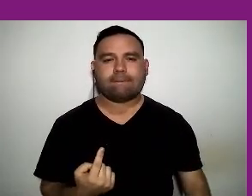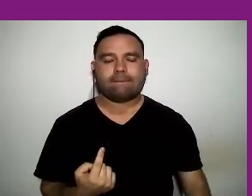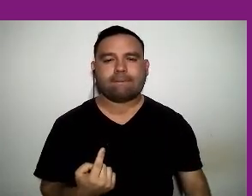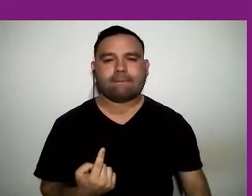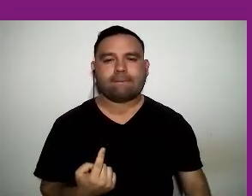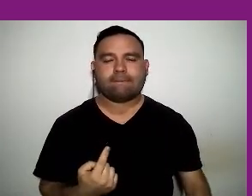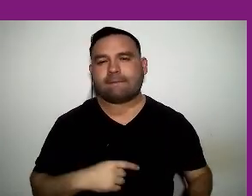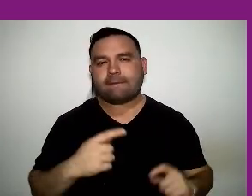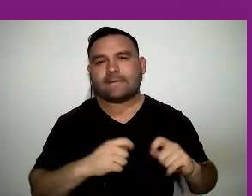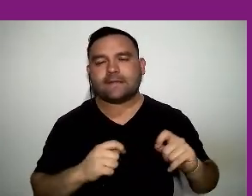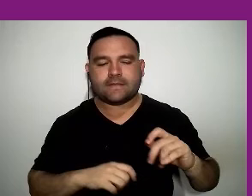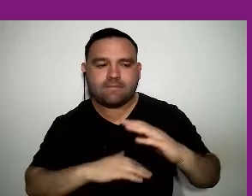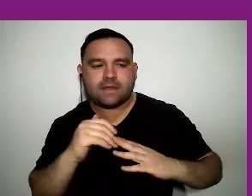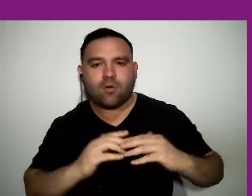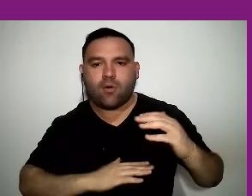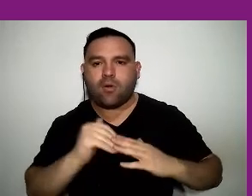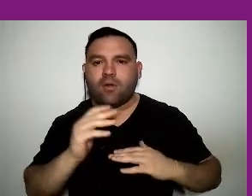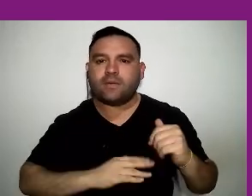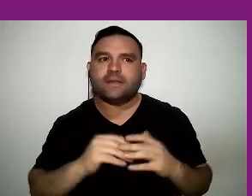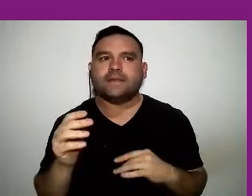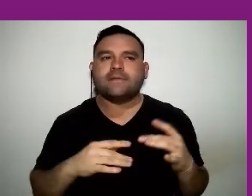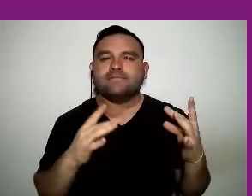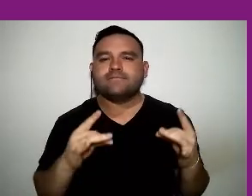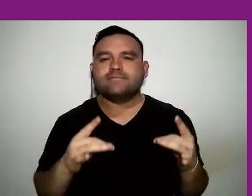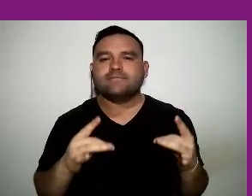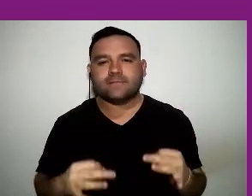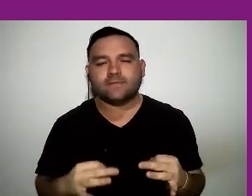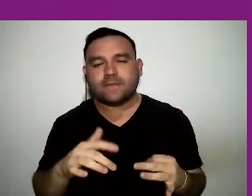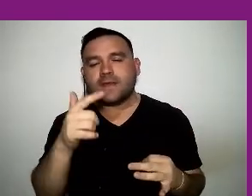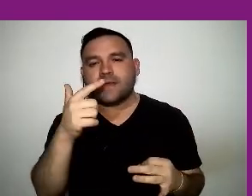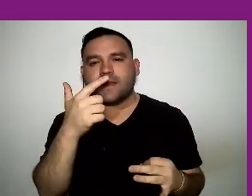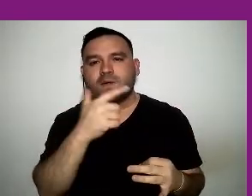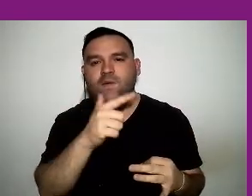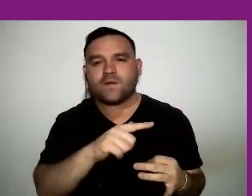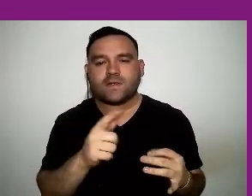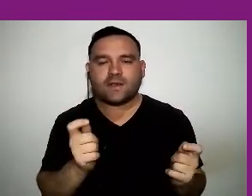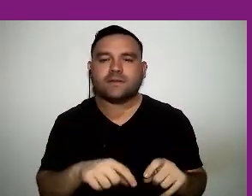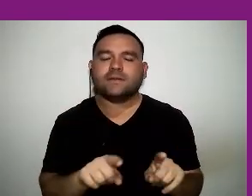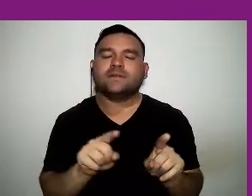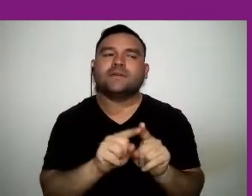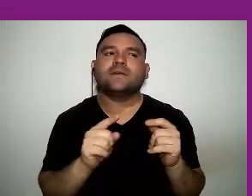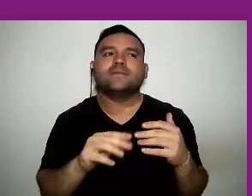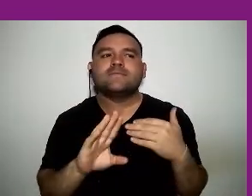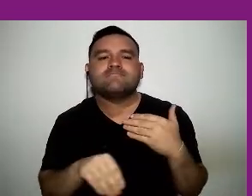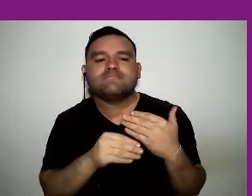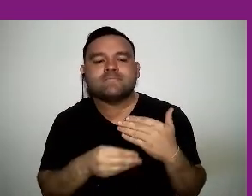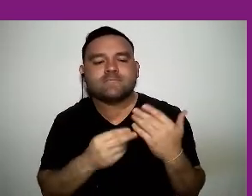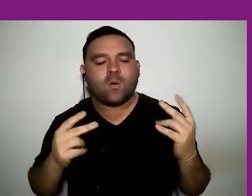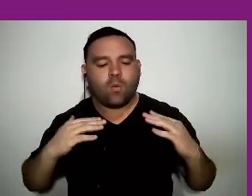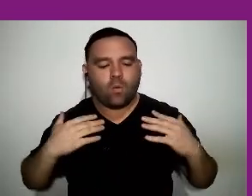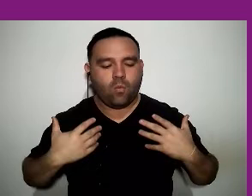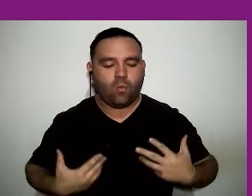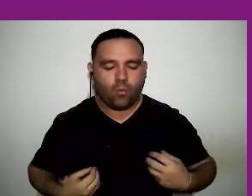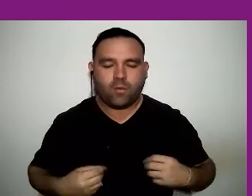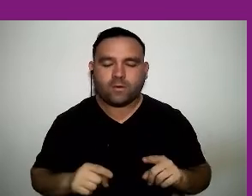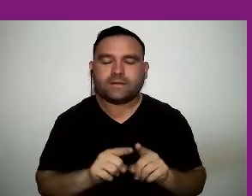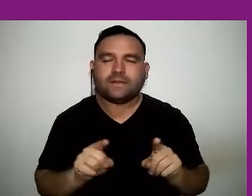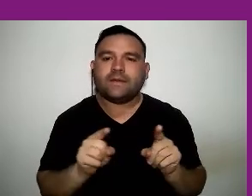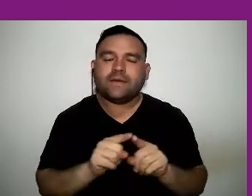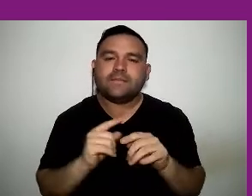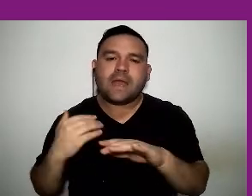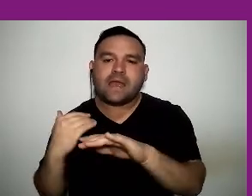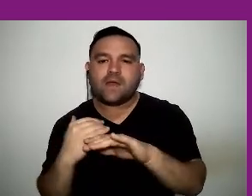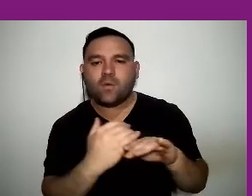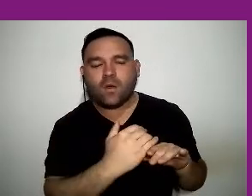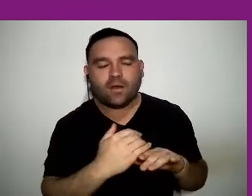fazer algumas manobras com delicadeza, que você consiga fazer uma reestruturação pulmonar, tentar homogeneizar e